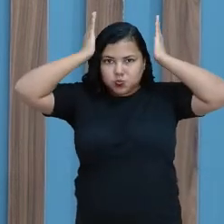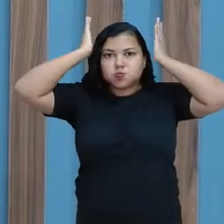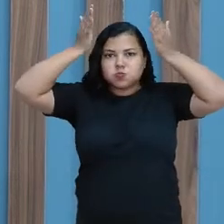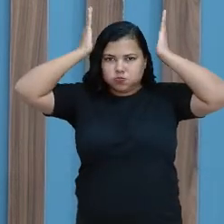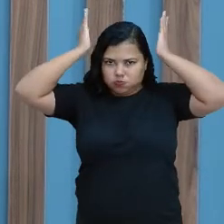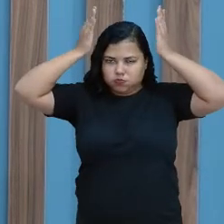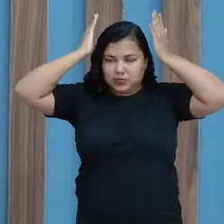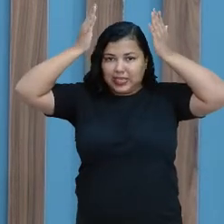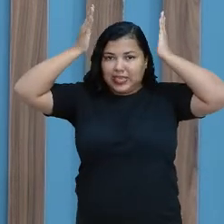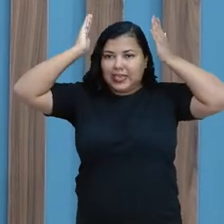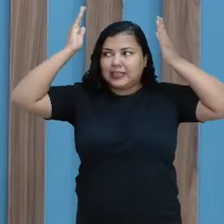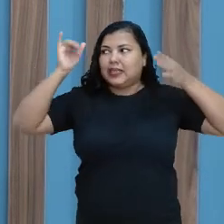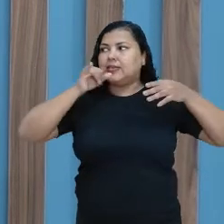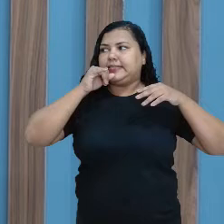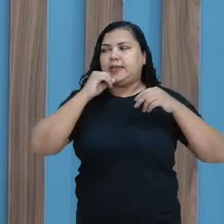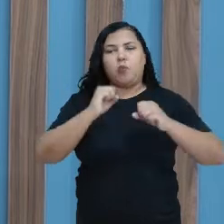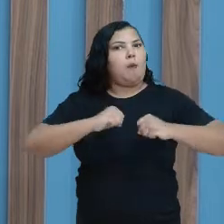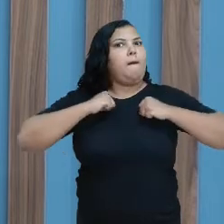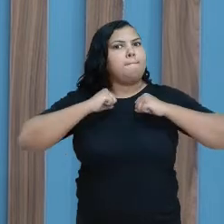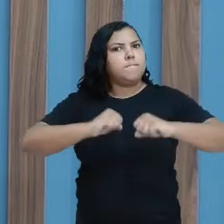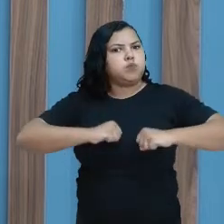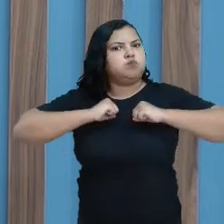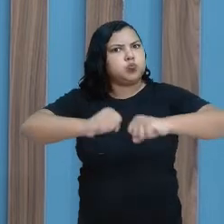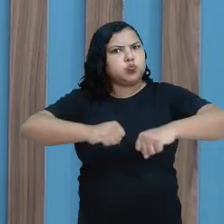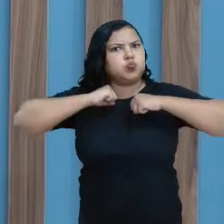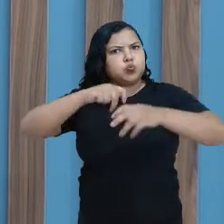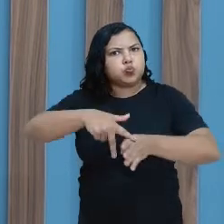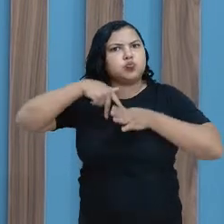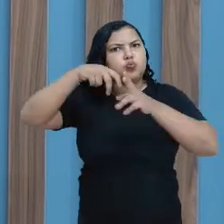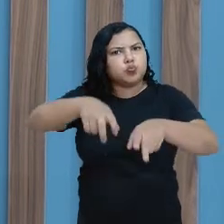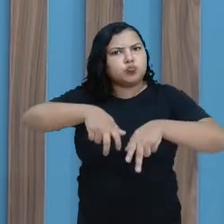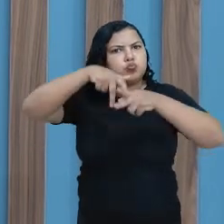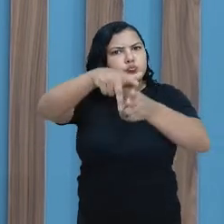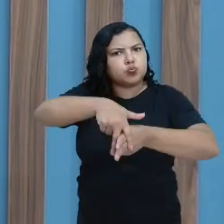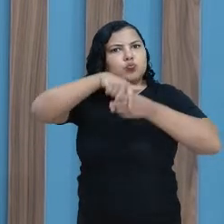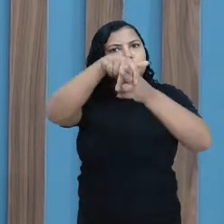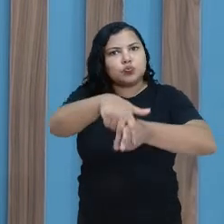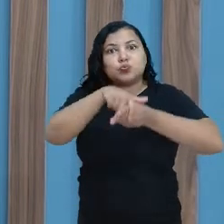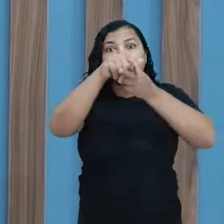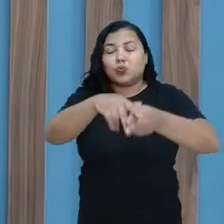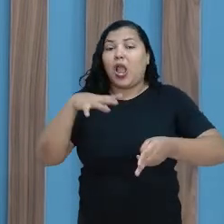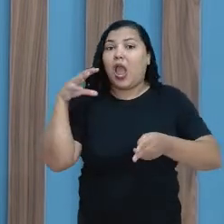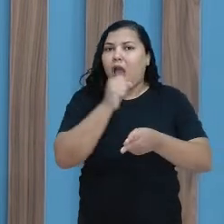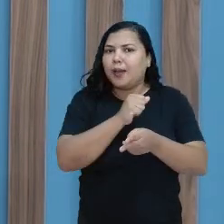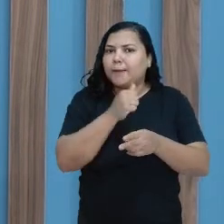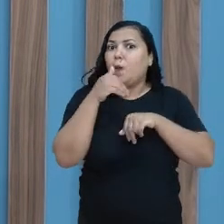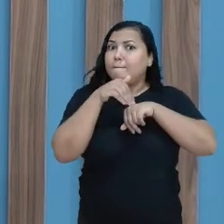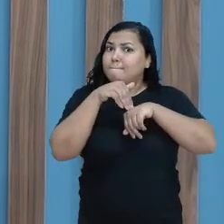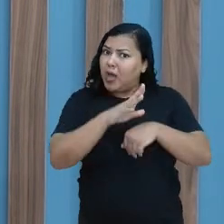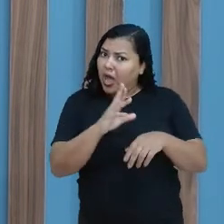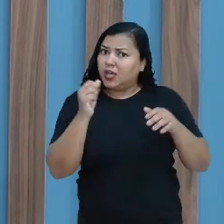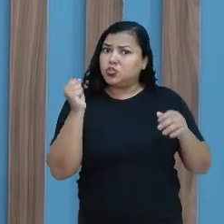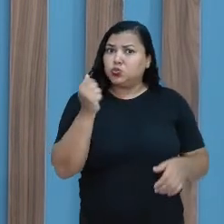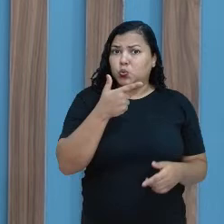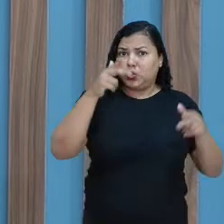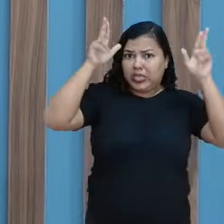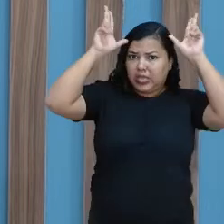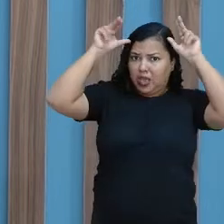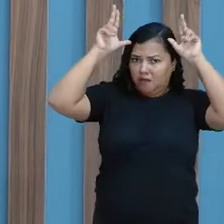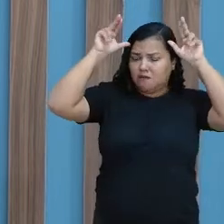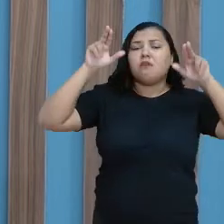têm uma cavalgada melhor do que certos cavalos de raça, né? E é lógico que ali